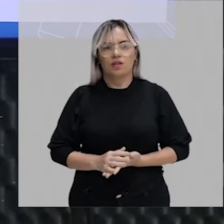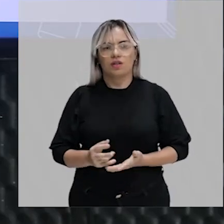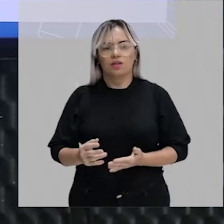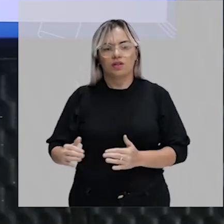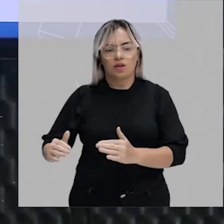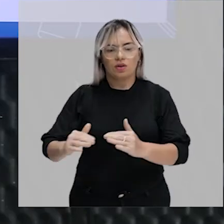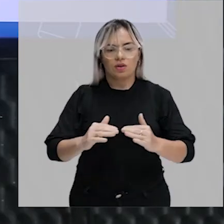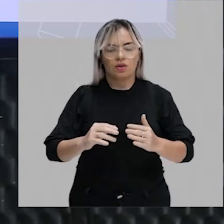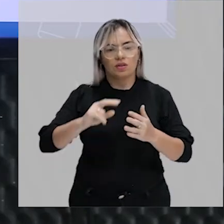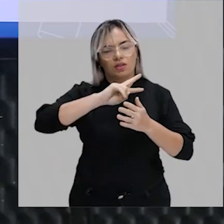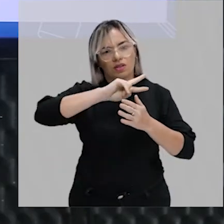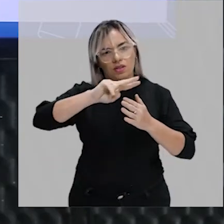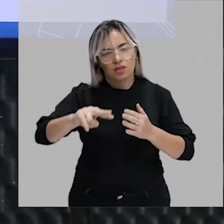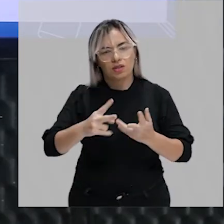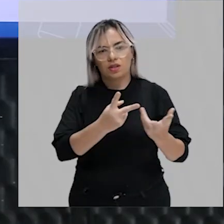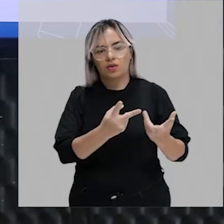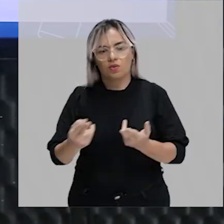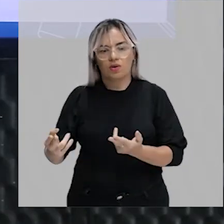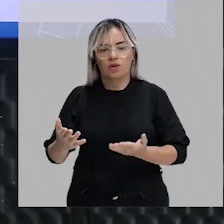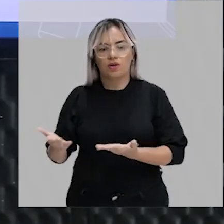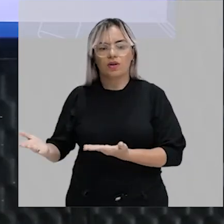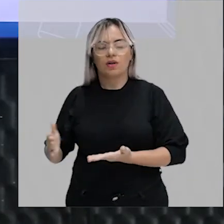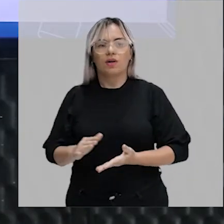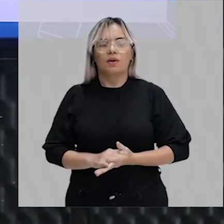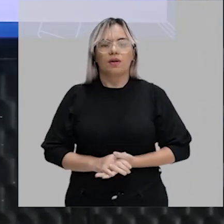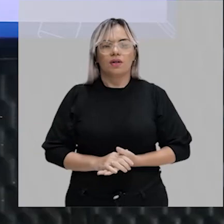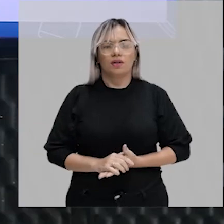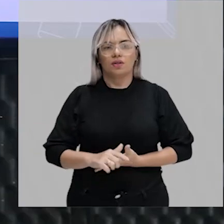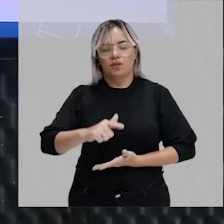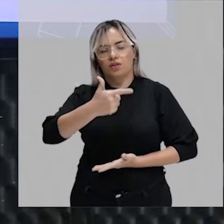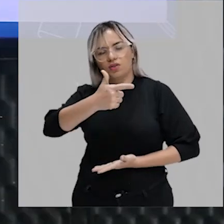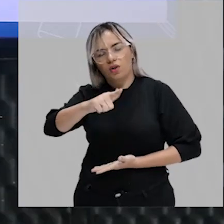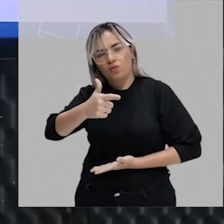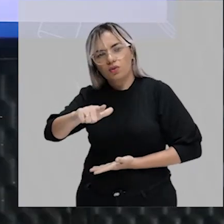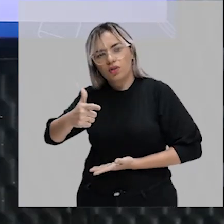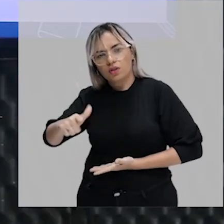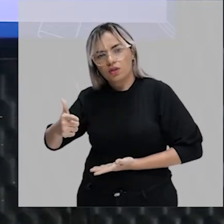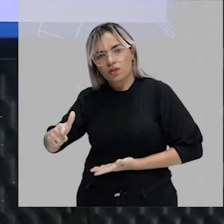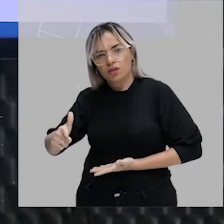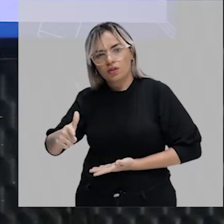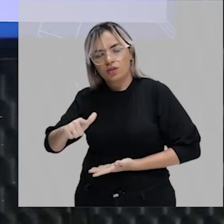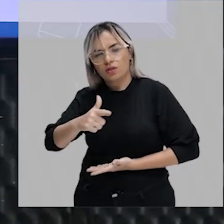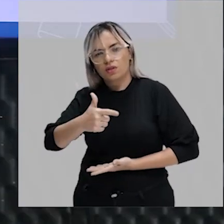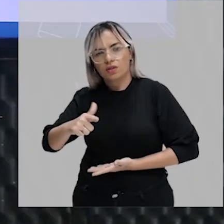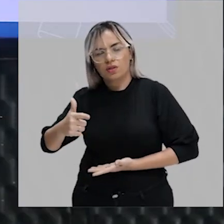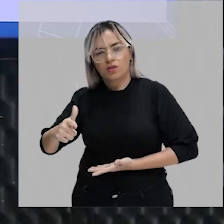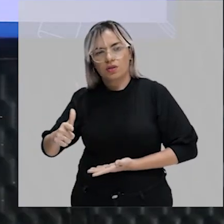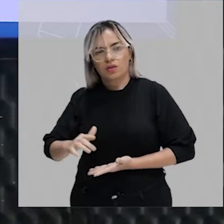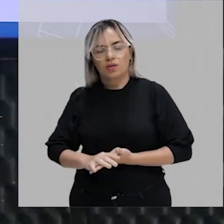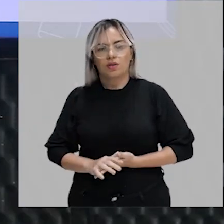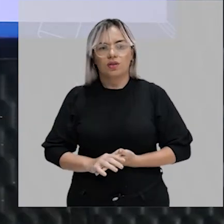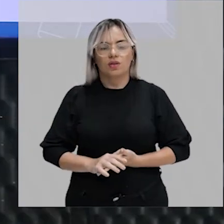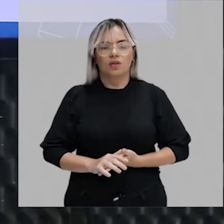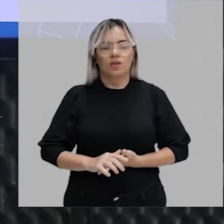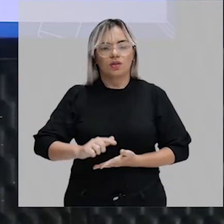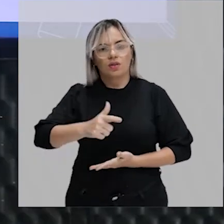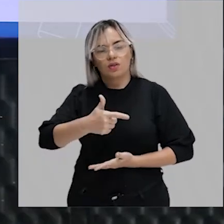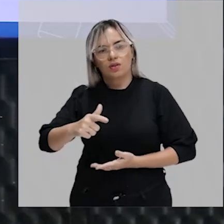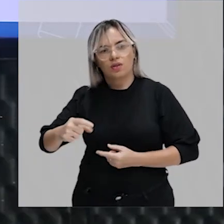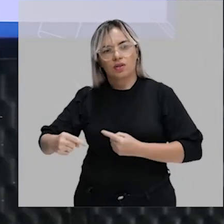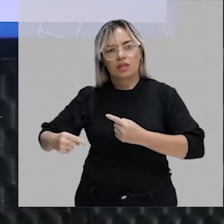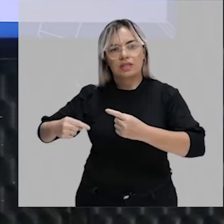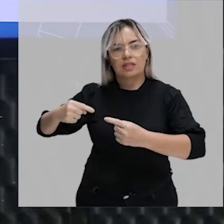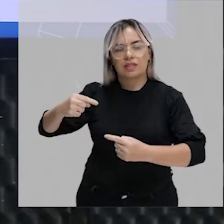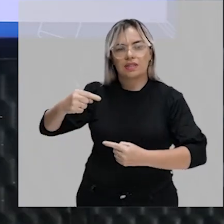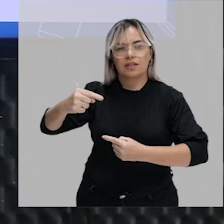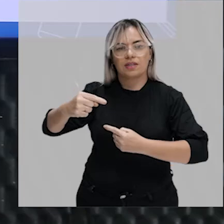diferentes. Então, esses dois indivíduos, eles não vão ter capacidade de produzirem descendentes férteis,